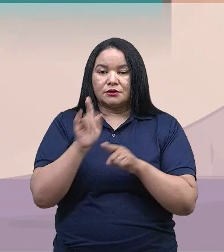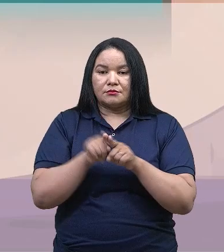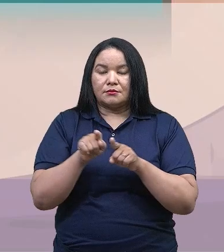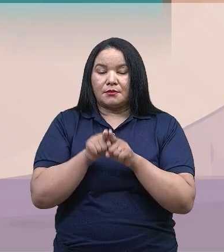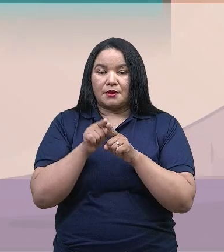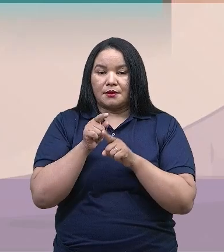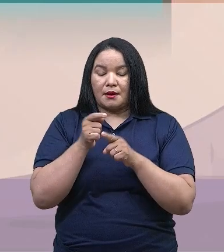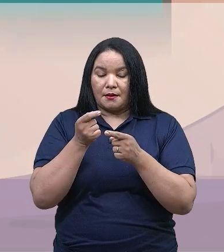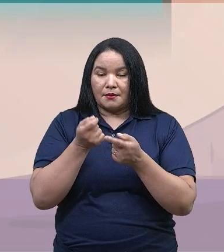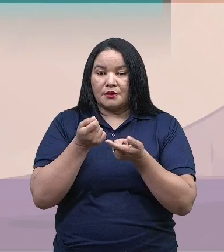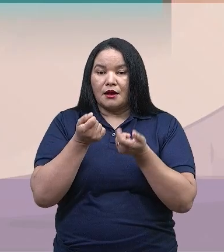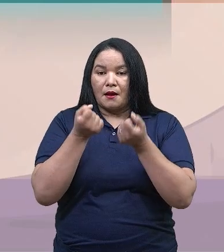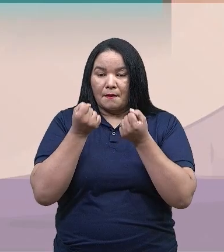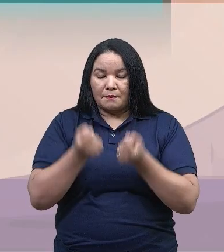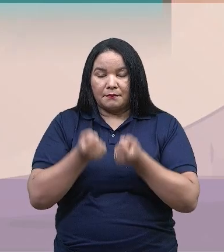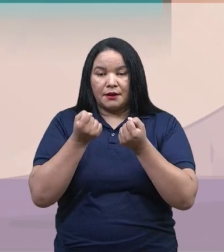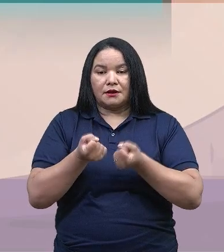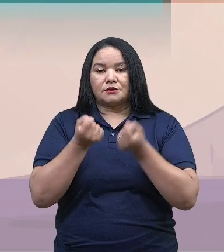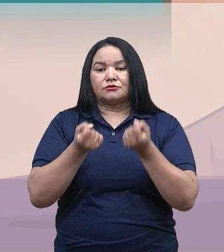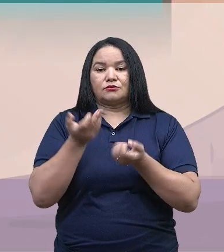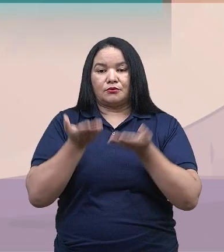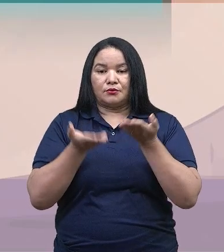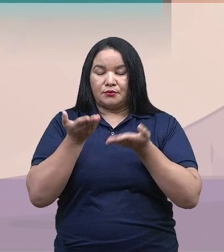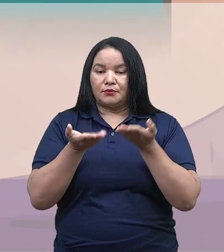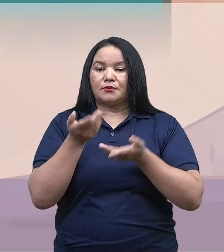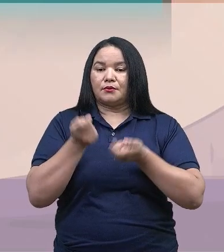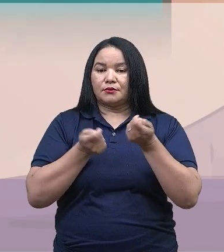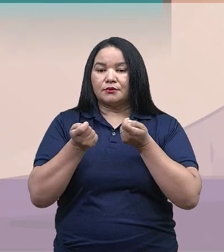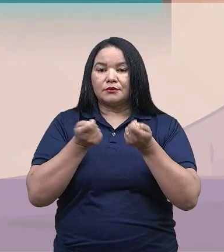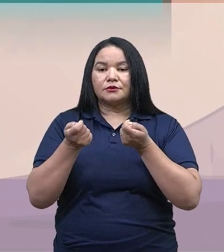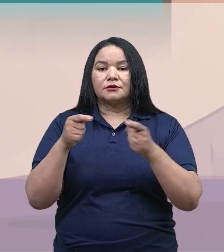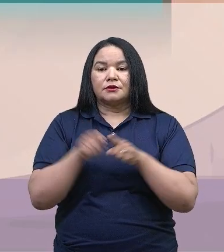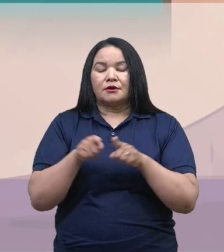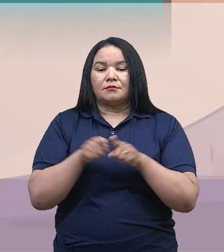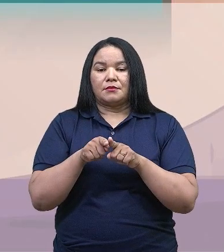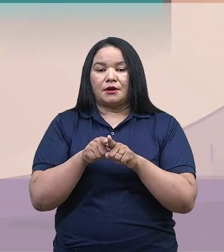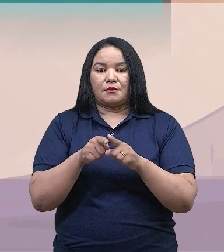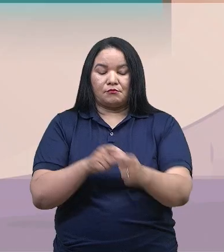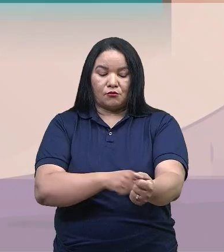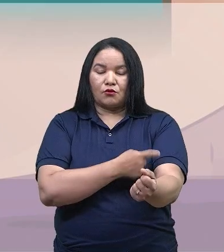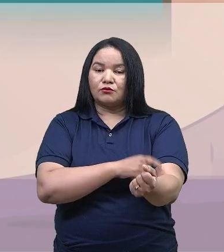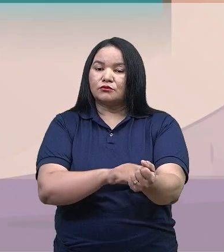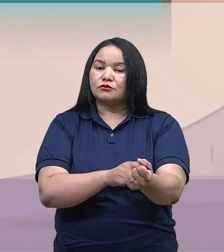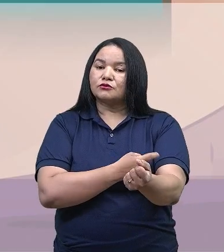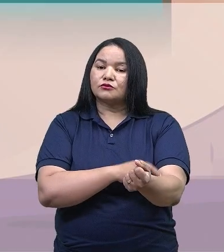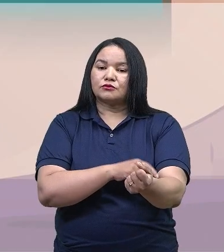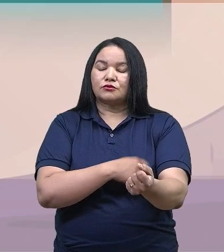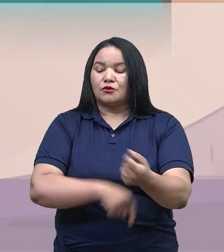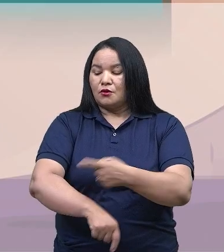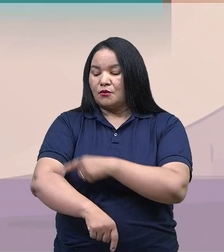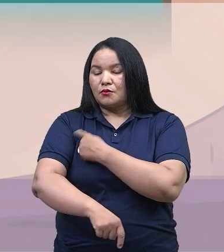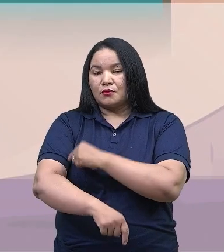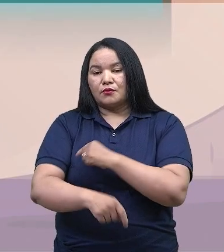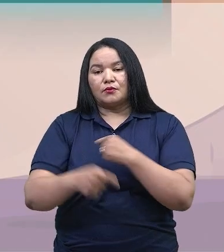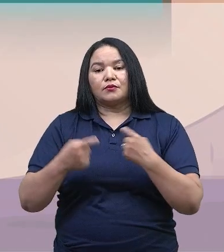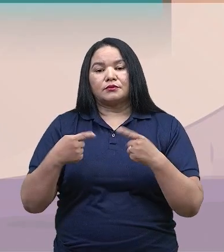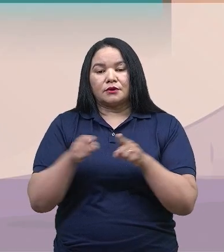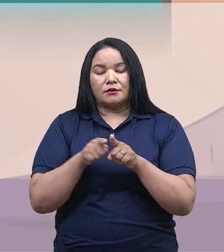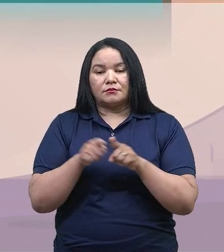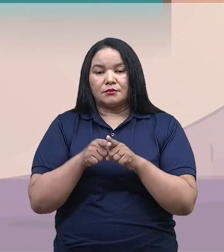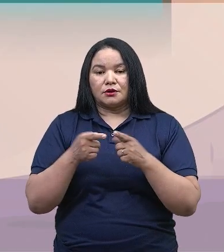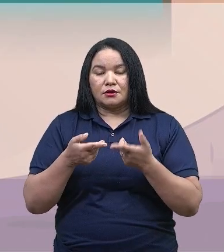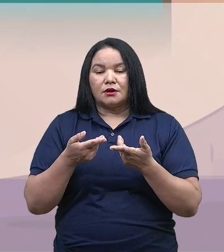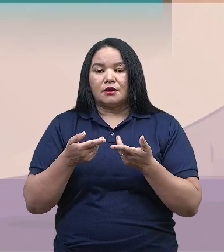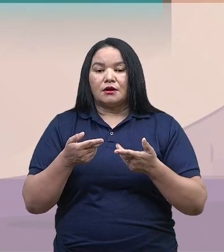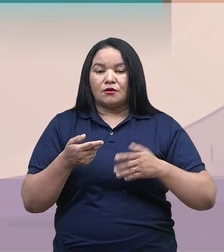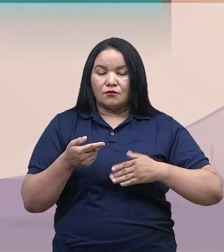peso. A gente vai ter um fortalecimento muscular, isso porque ele trabalha de forma intensa os músculos dos membros